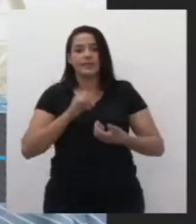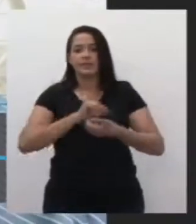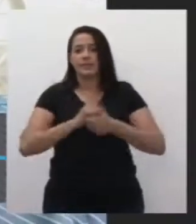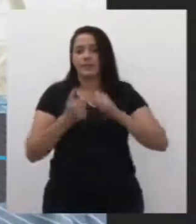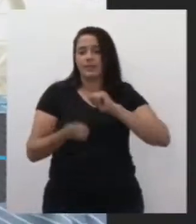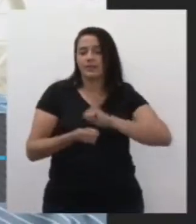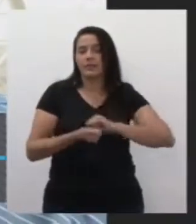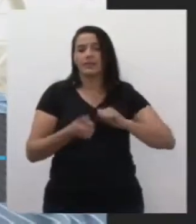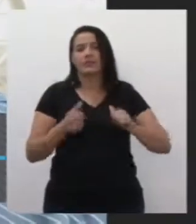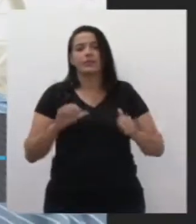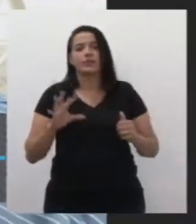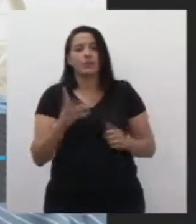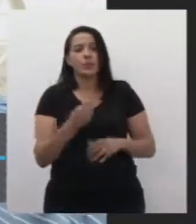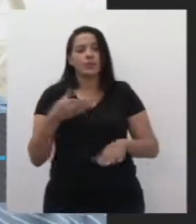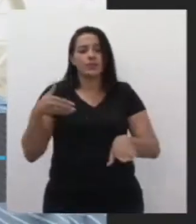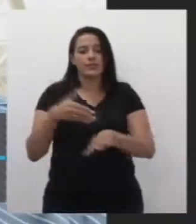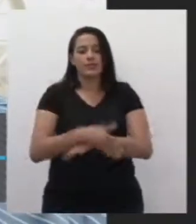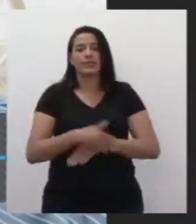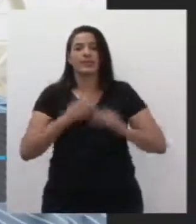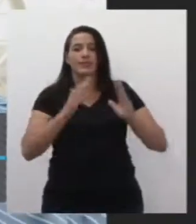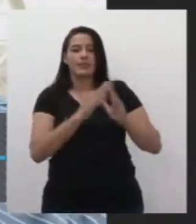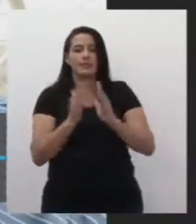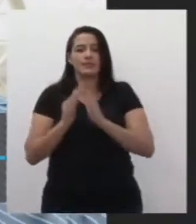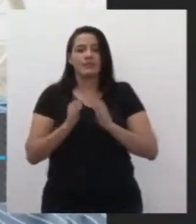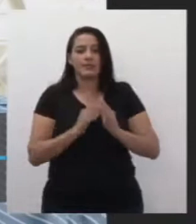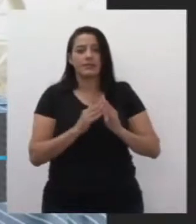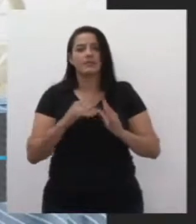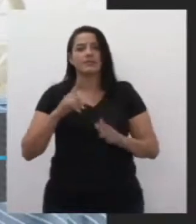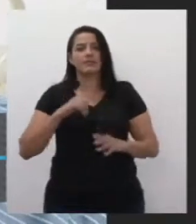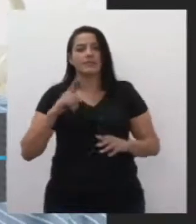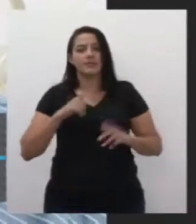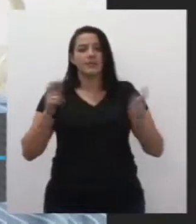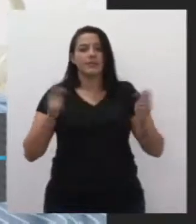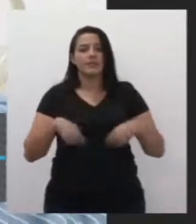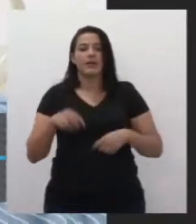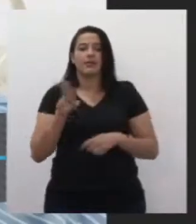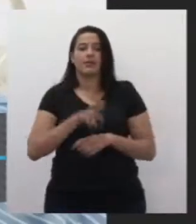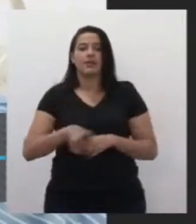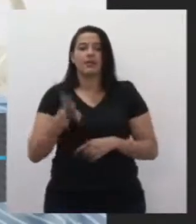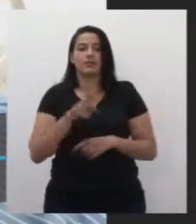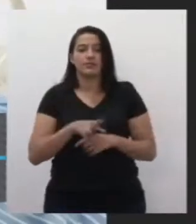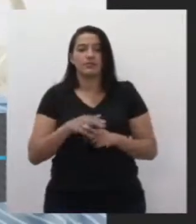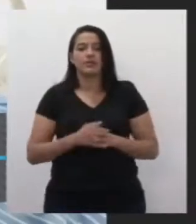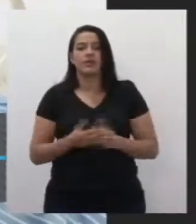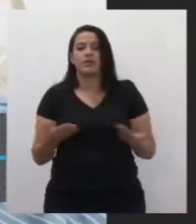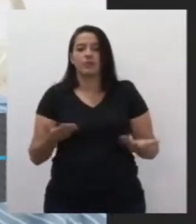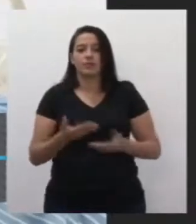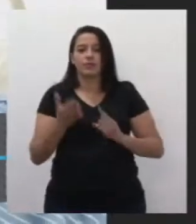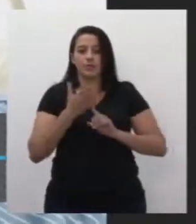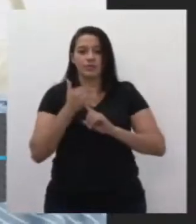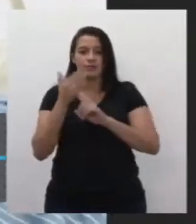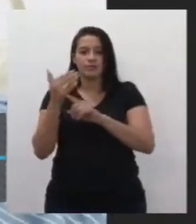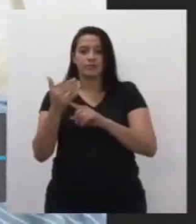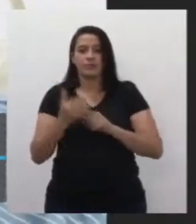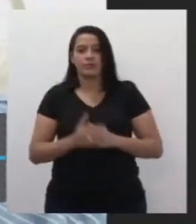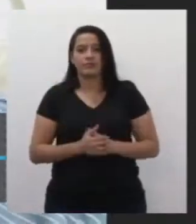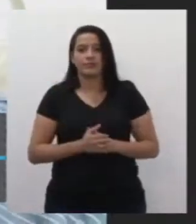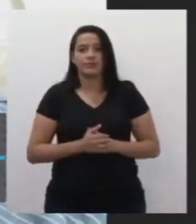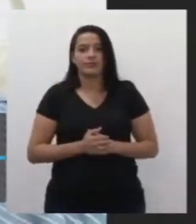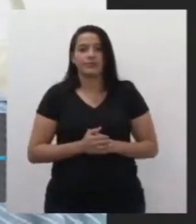nossas casas, né, para aquelas pessoas que têm a possibilidade de conseguir usar as ferramentas tecnológicas,